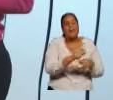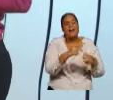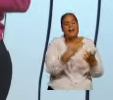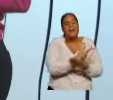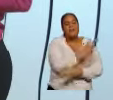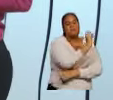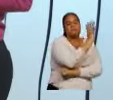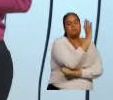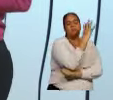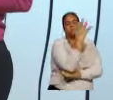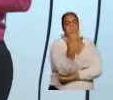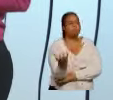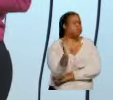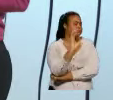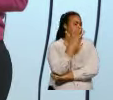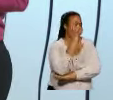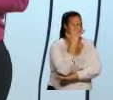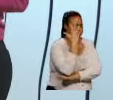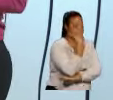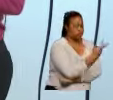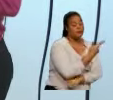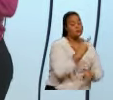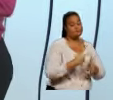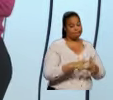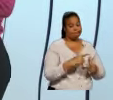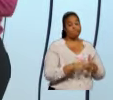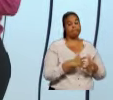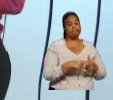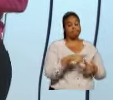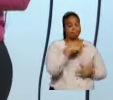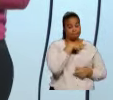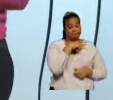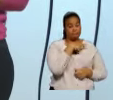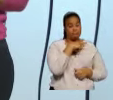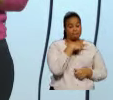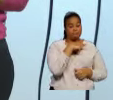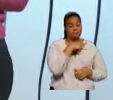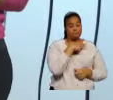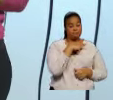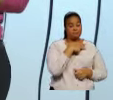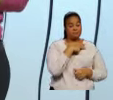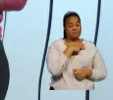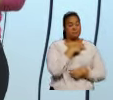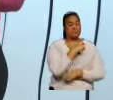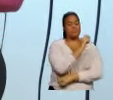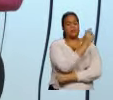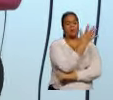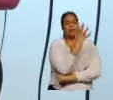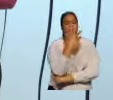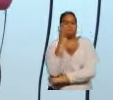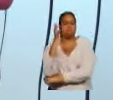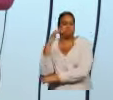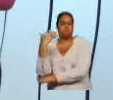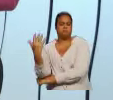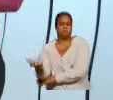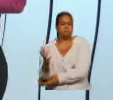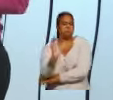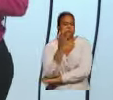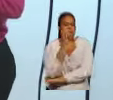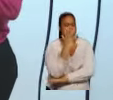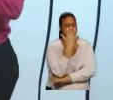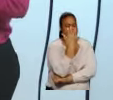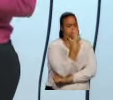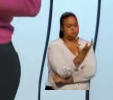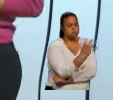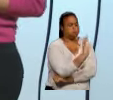onde a amazônia foi preservada a gente tem expressivo desmatamento da vegetação original a mata atlântica